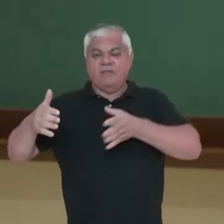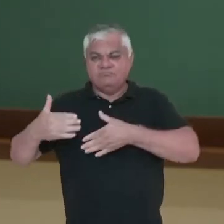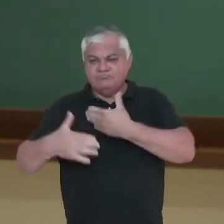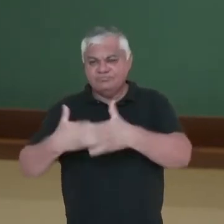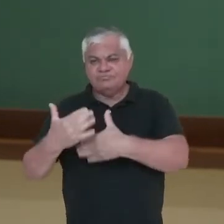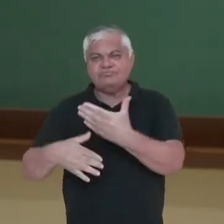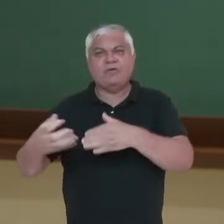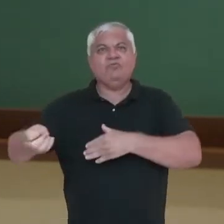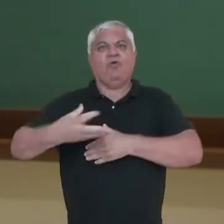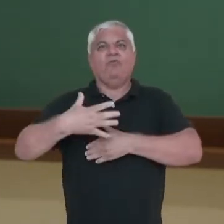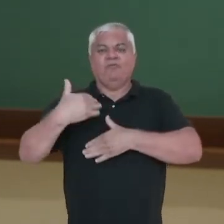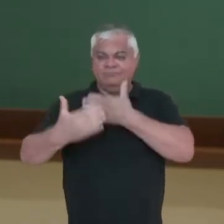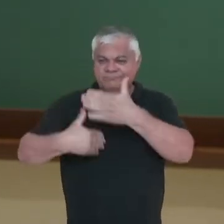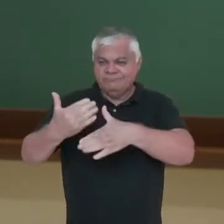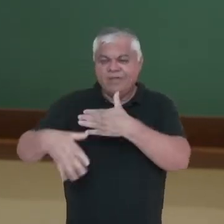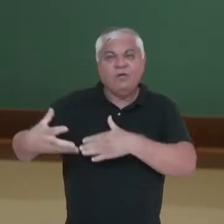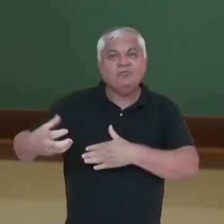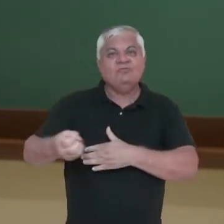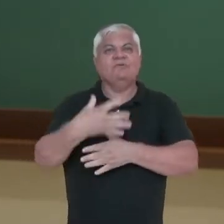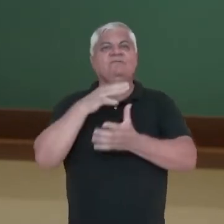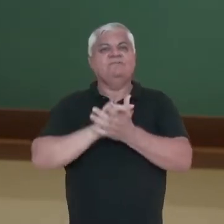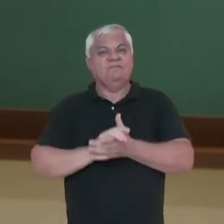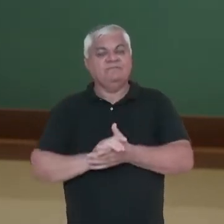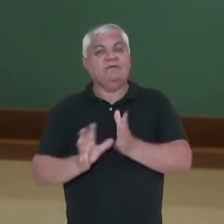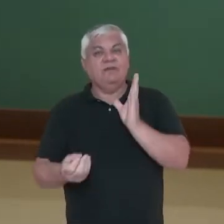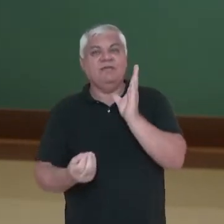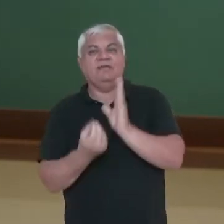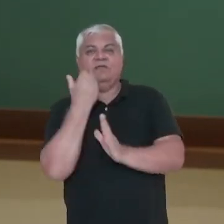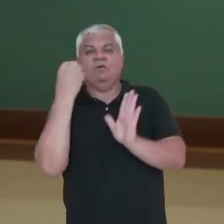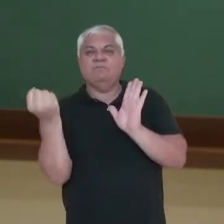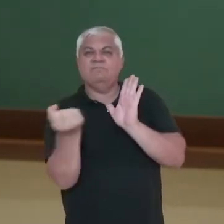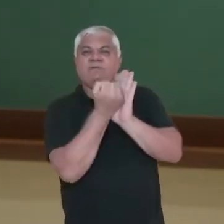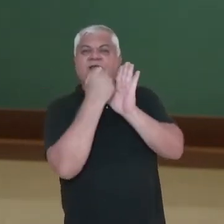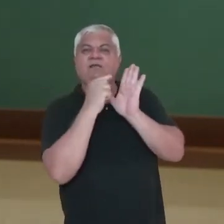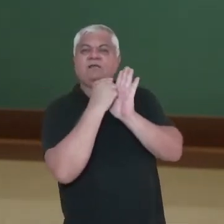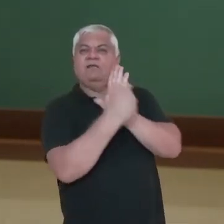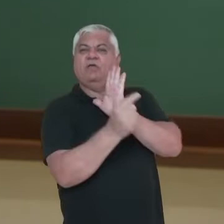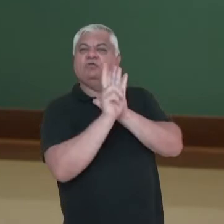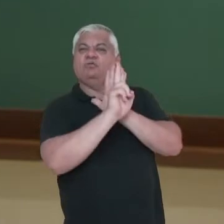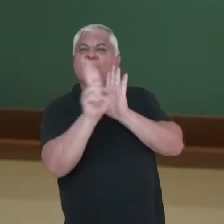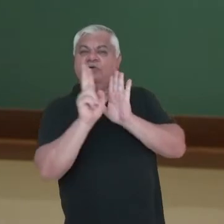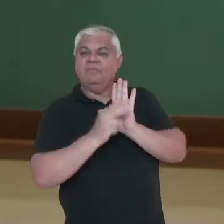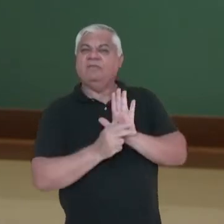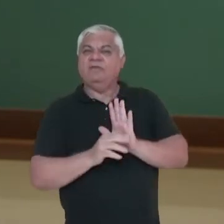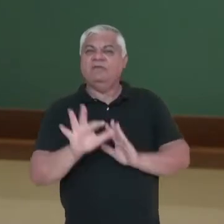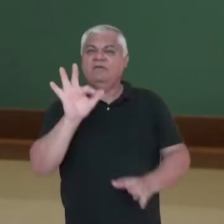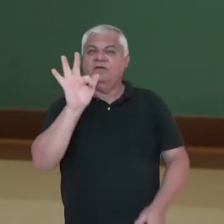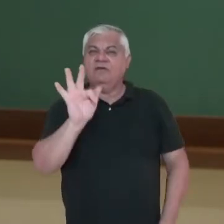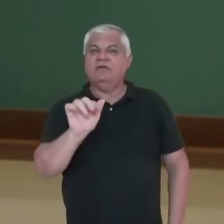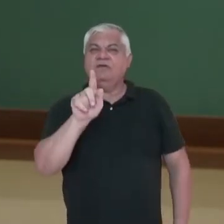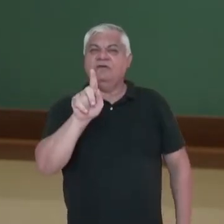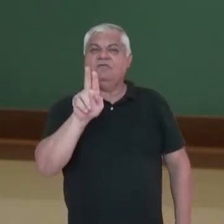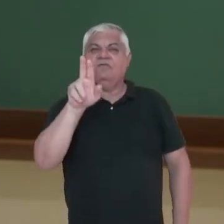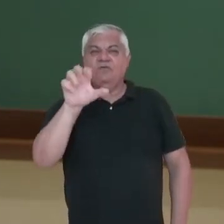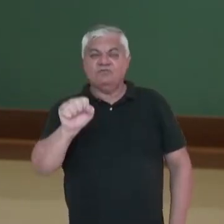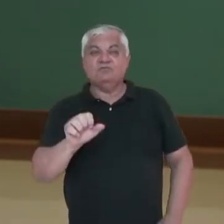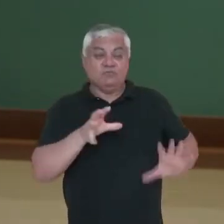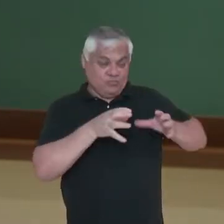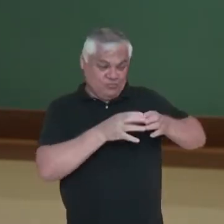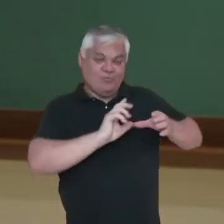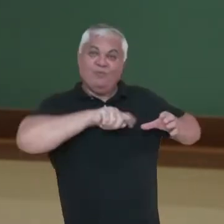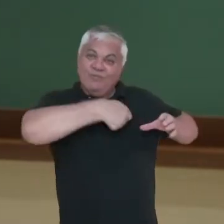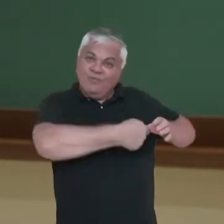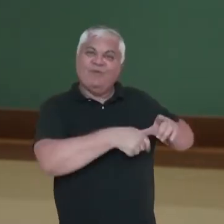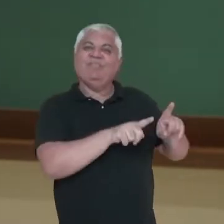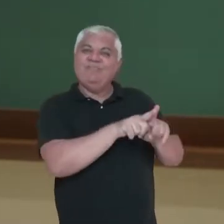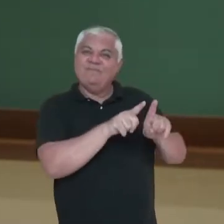certeza de renovação contínua e ele acabou fazendo a revista para registrar seus movimentos e acabou pegando o nome do grupo como o vento fluxos